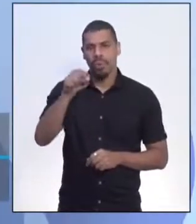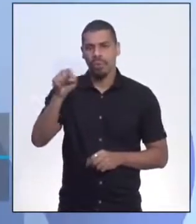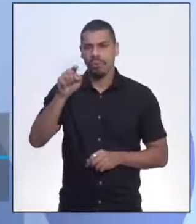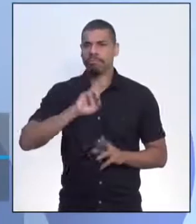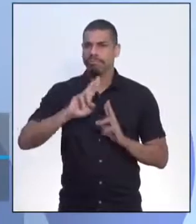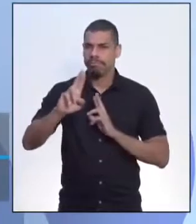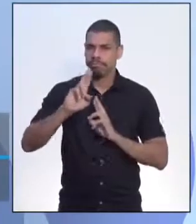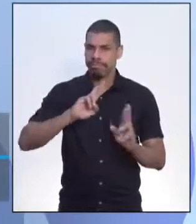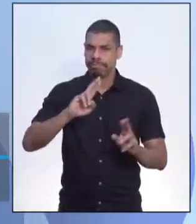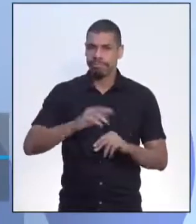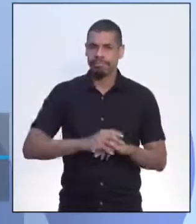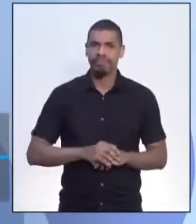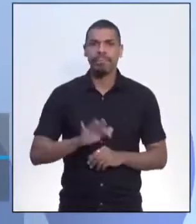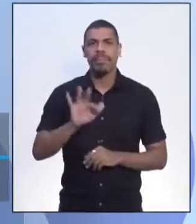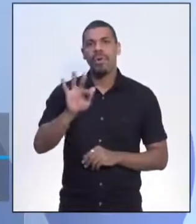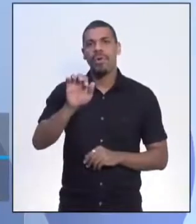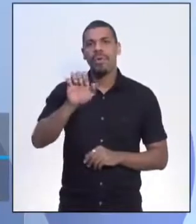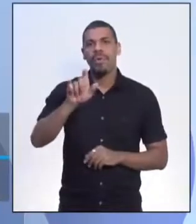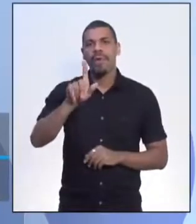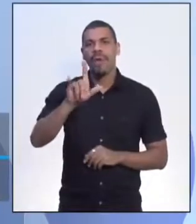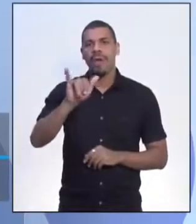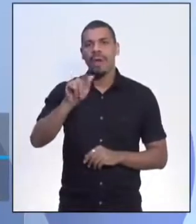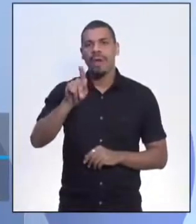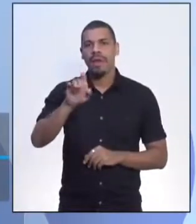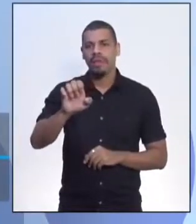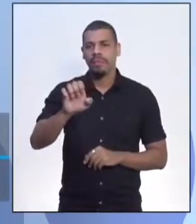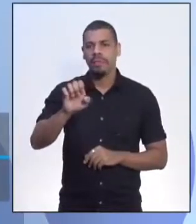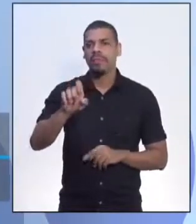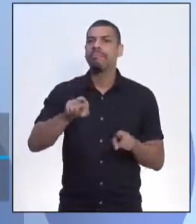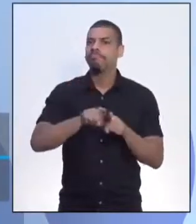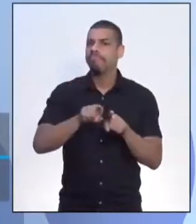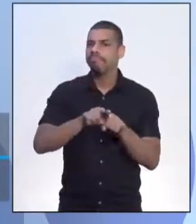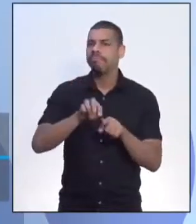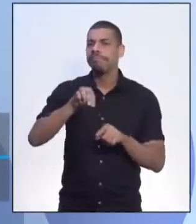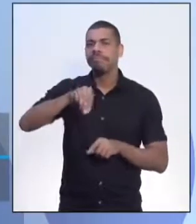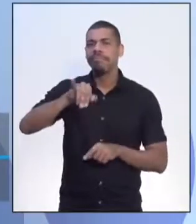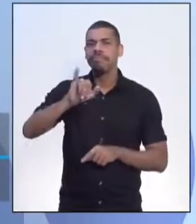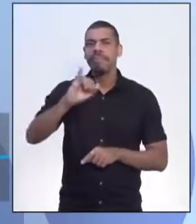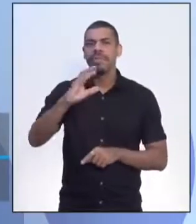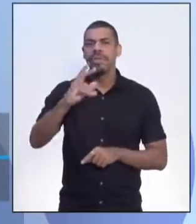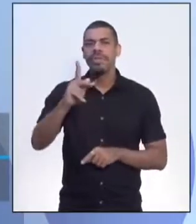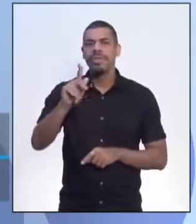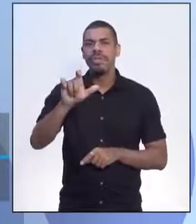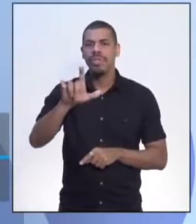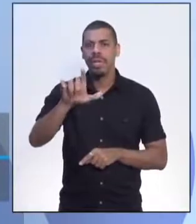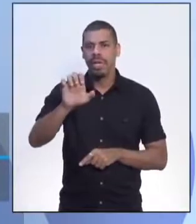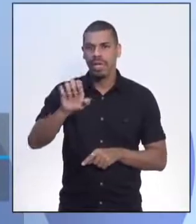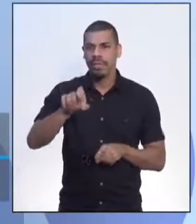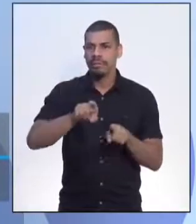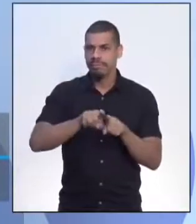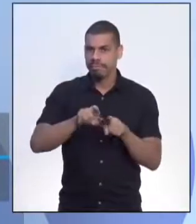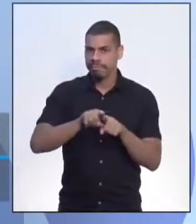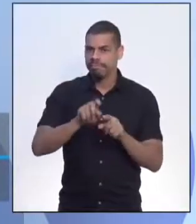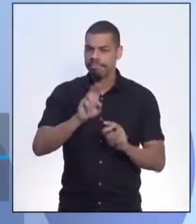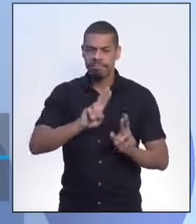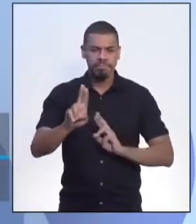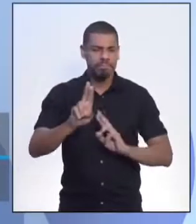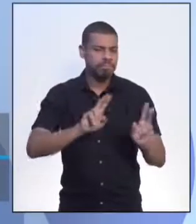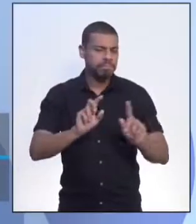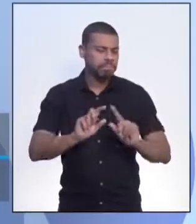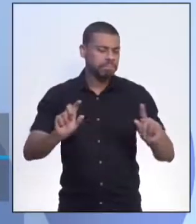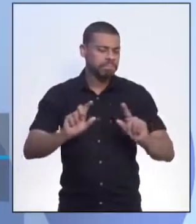also. O Felipe after e finally. A Michelle, then and after that. A Marcele, then and